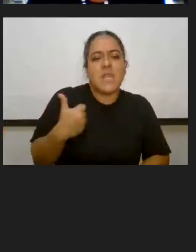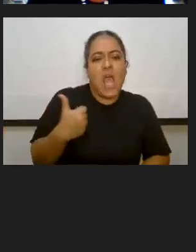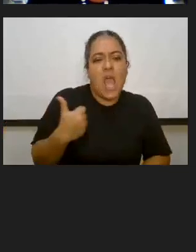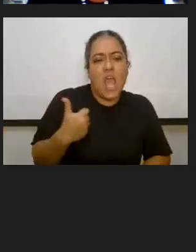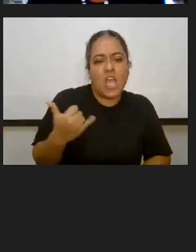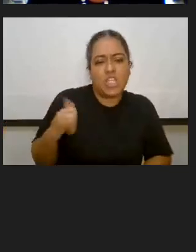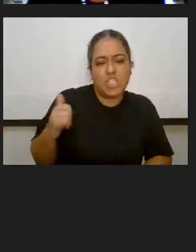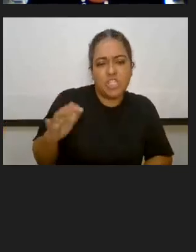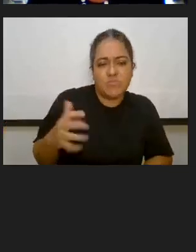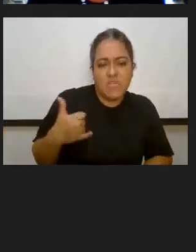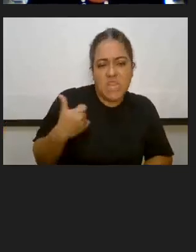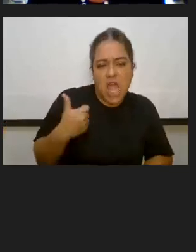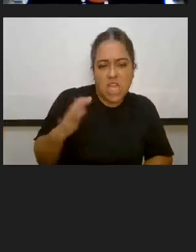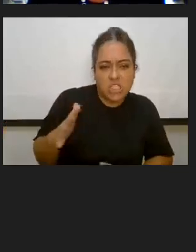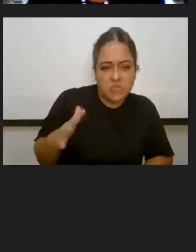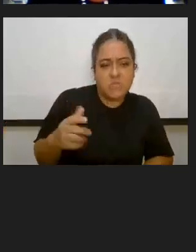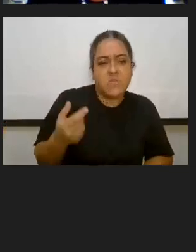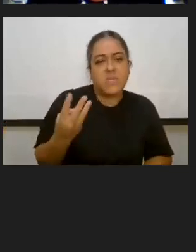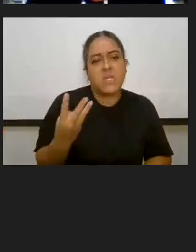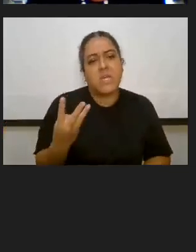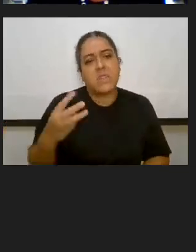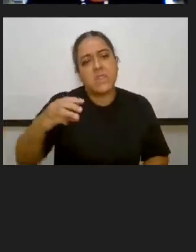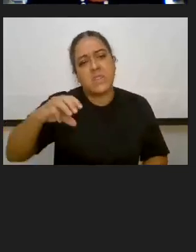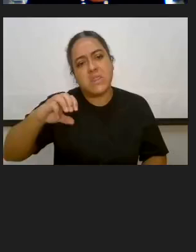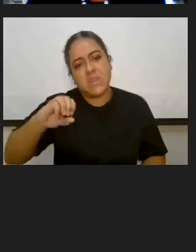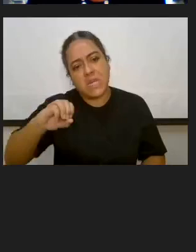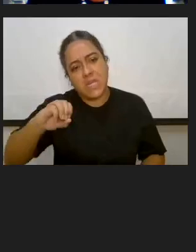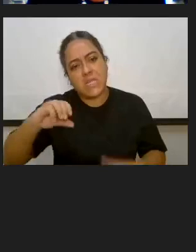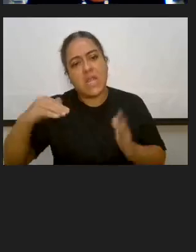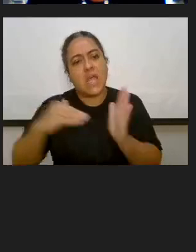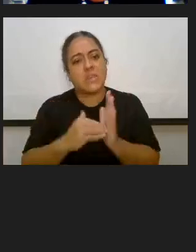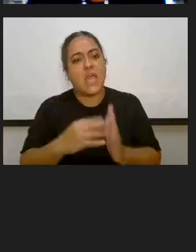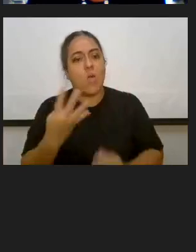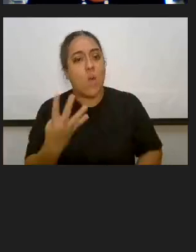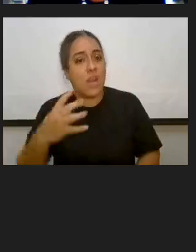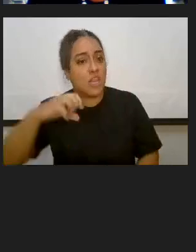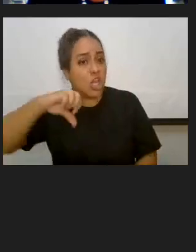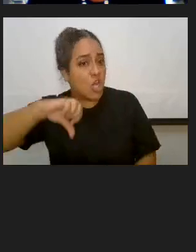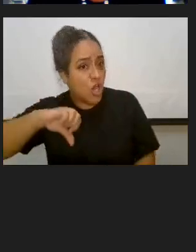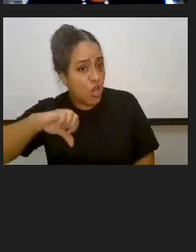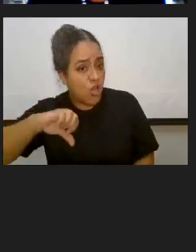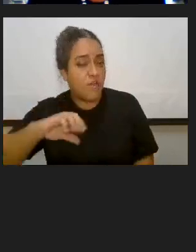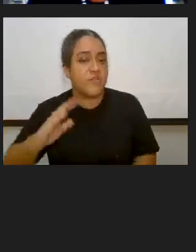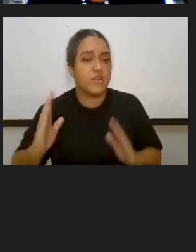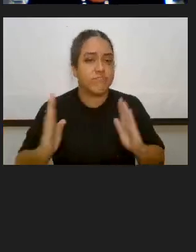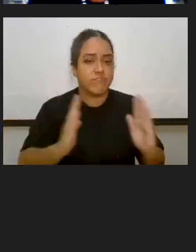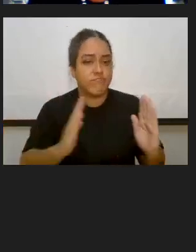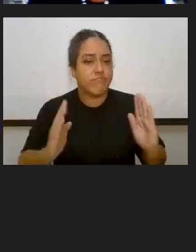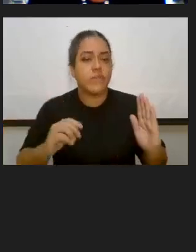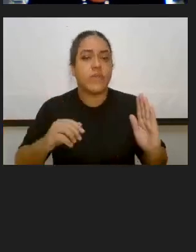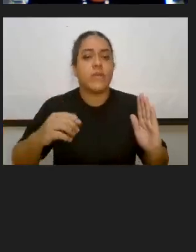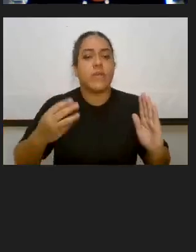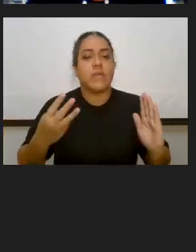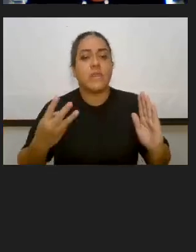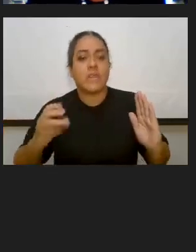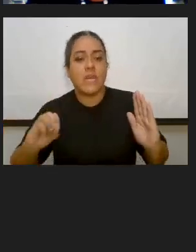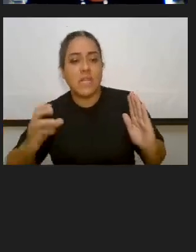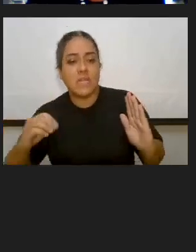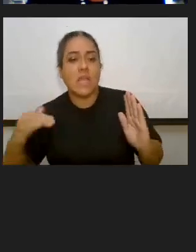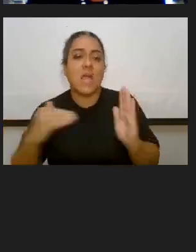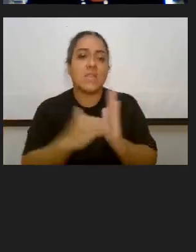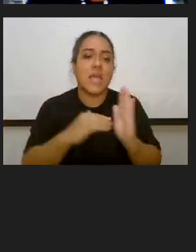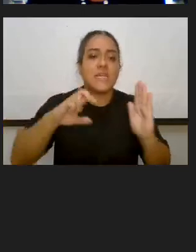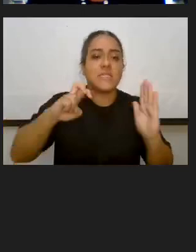aos 49 anos, pode chegar até os 50, de 30 a 59 anos, que tem